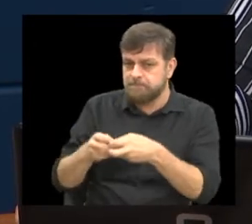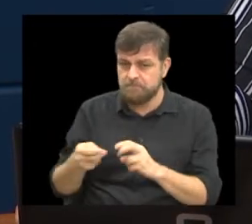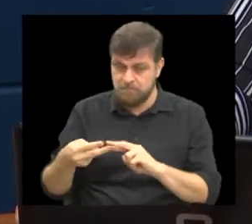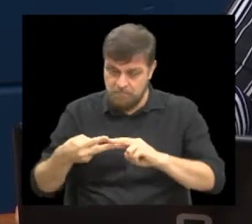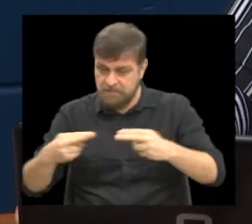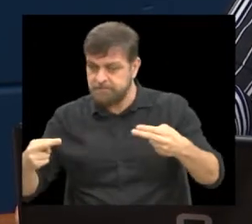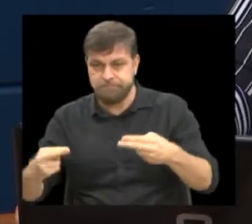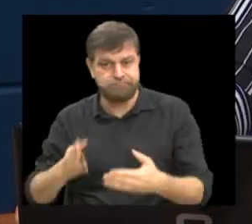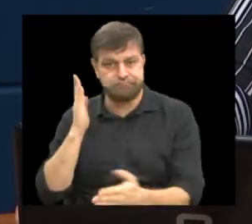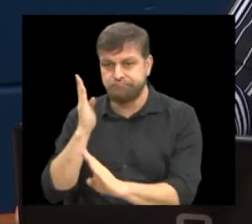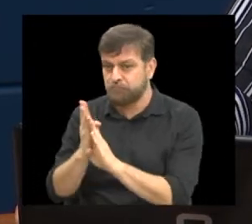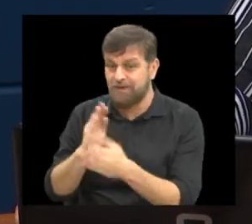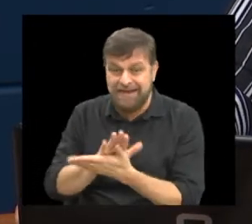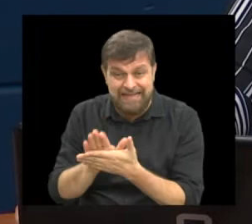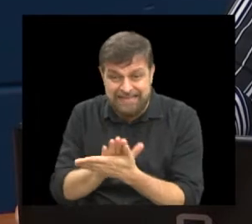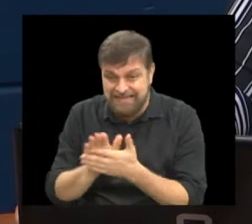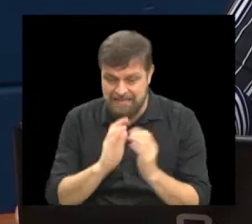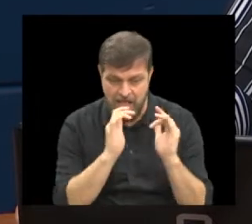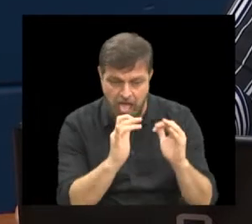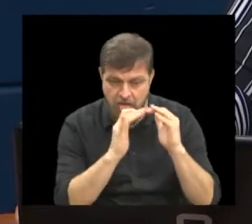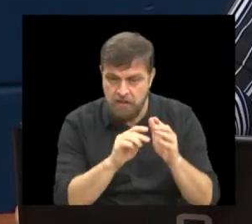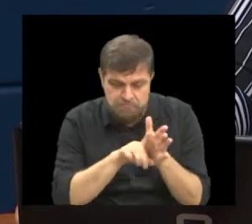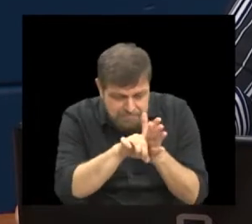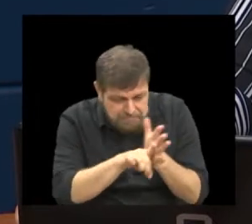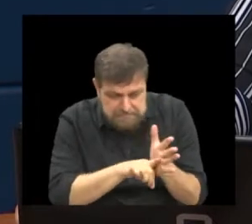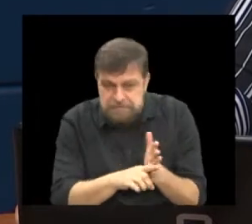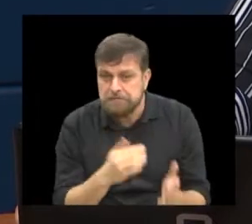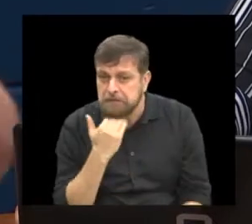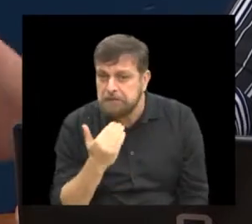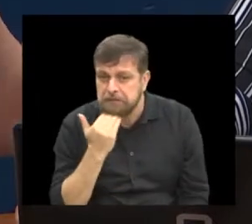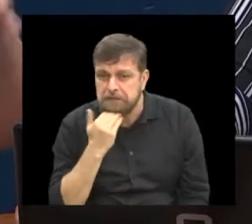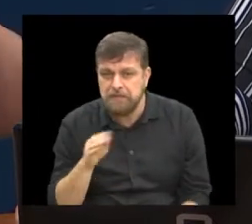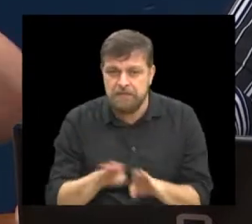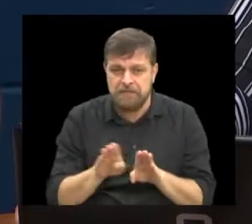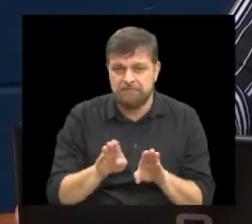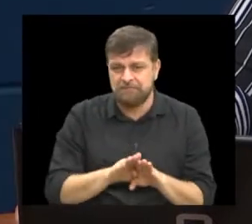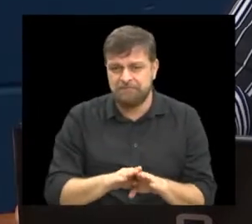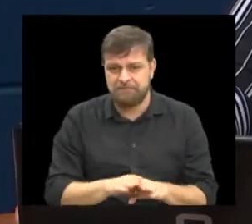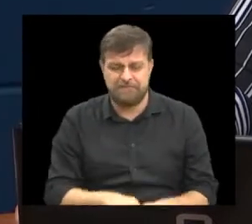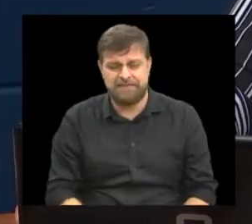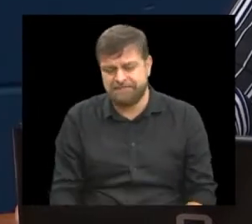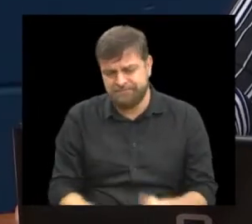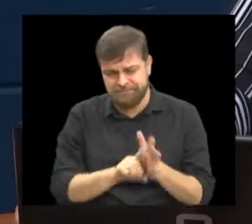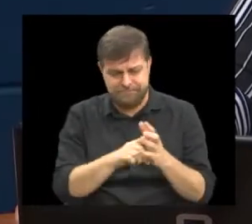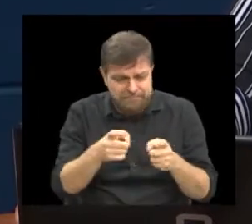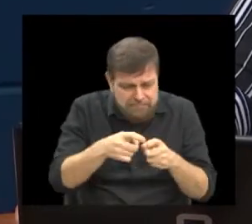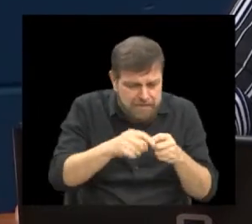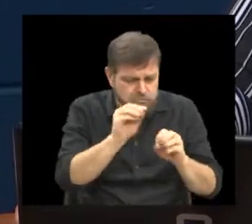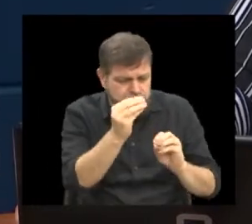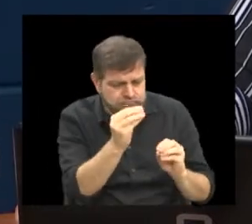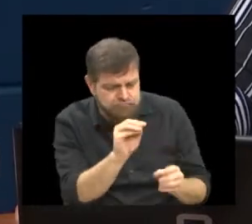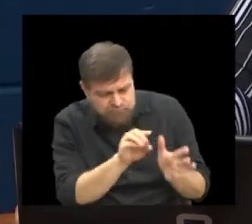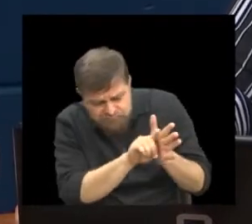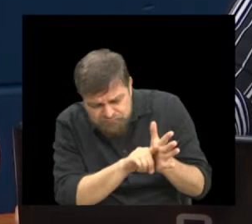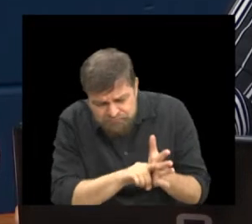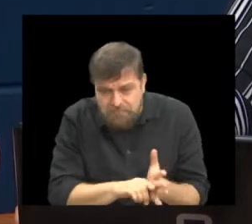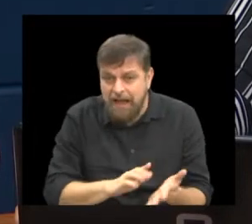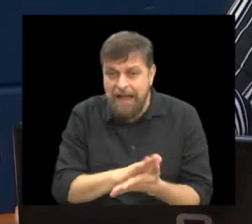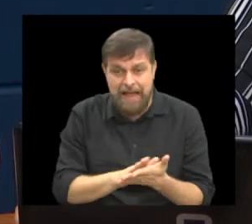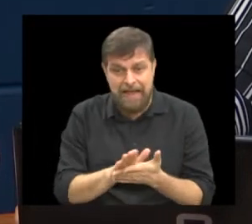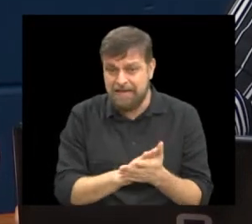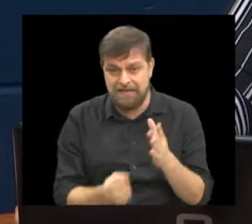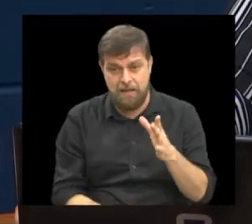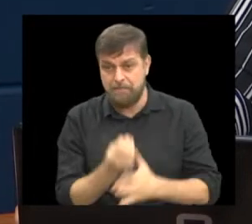genético, não vai dar, vai fazer neurológico, não vai dar em nada, vai fazer eletro, cardio, tudo que vocês puderem pensar e nada vai